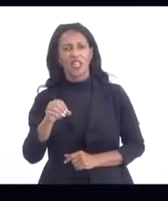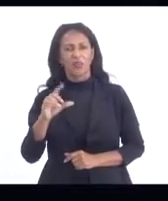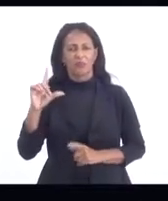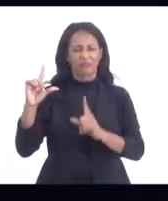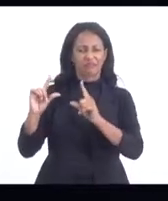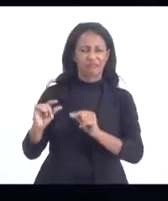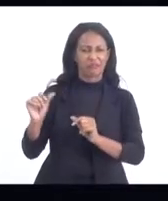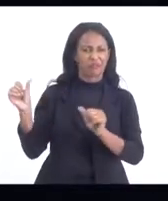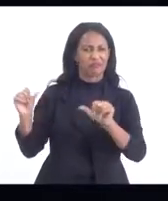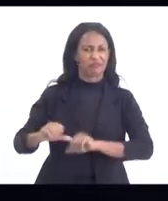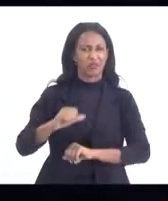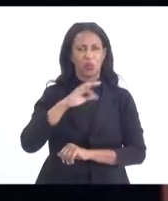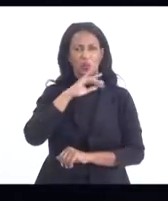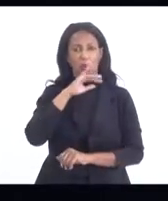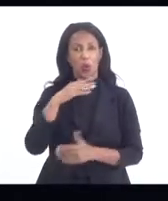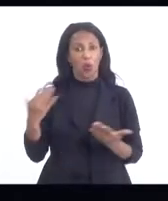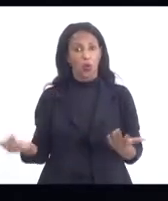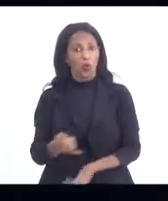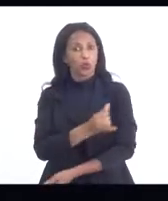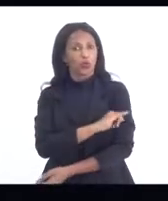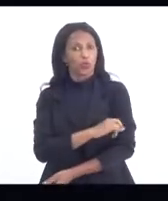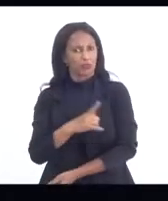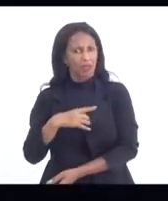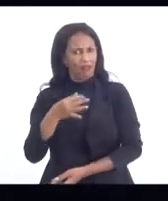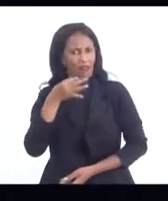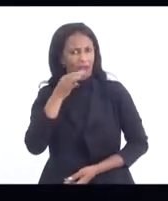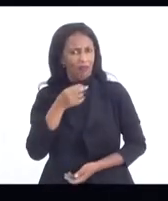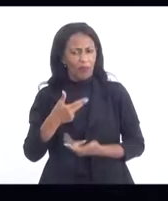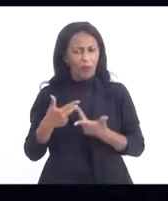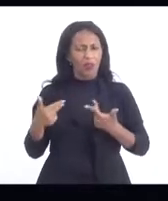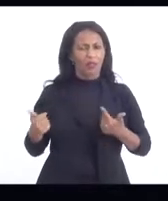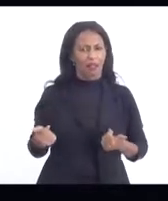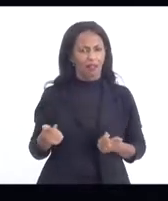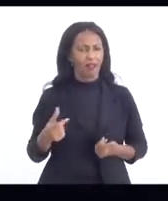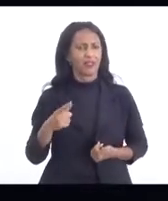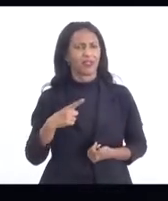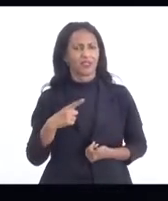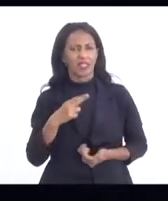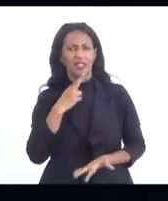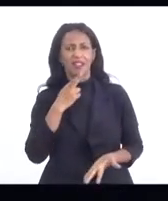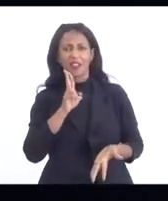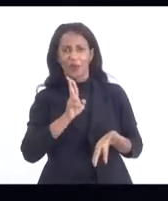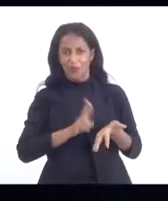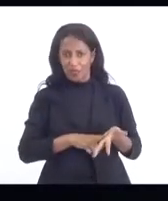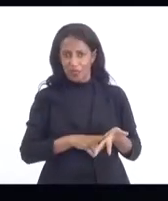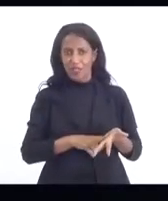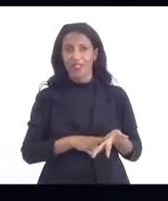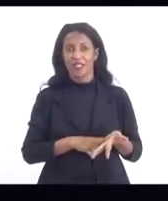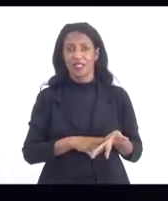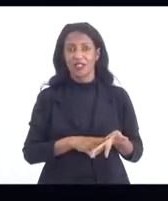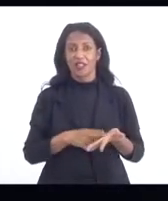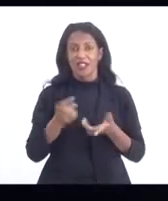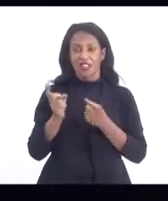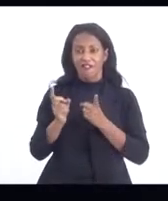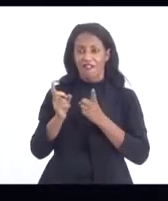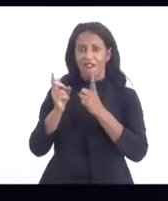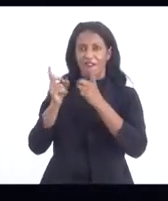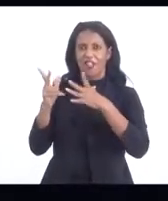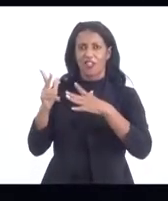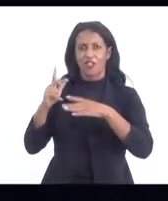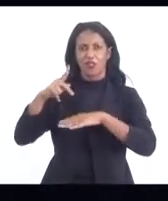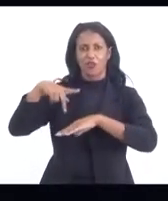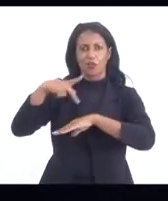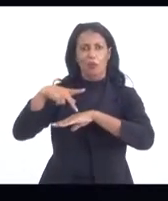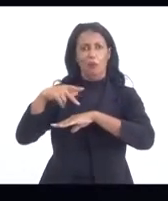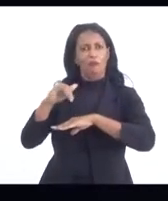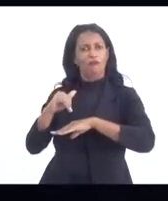ruim. Hoje, o Rio de Janeiro tem café de qualidade, um café que é reconhecido e é exportado para fora